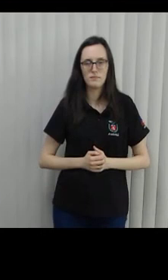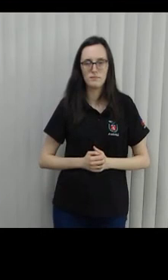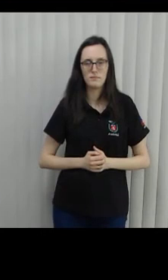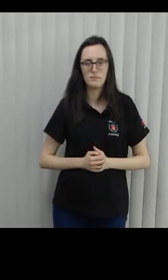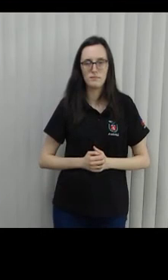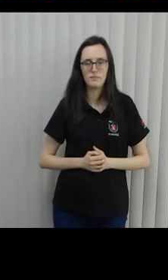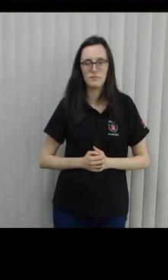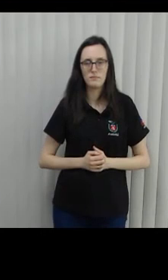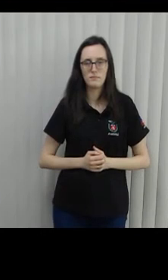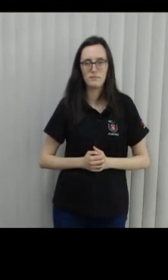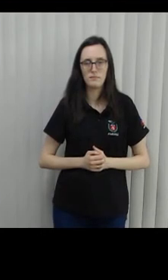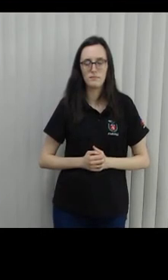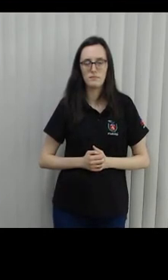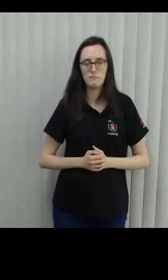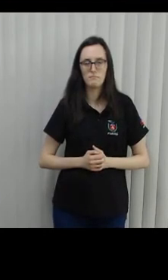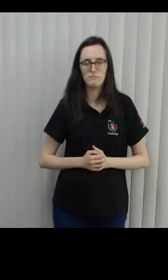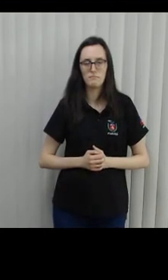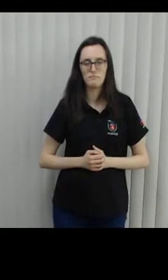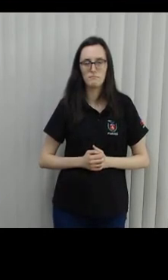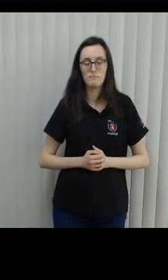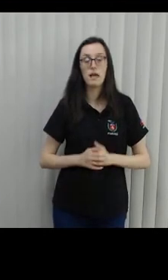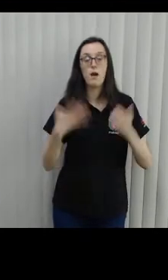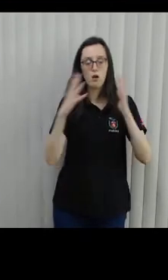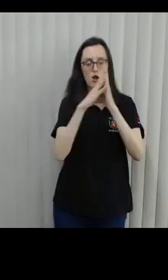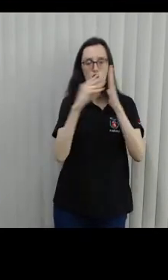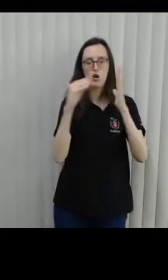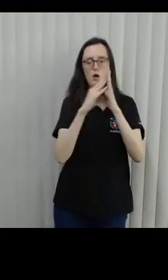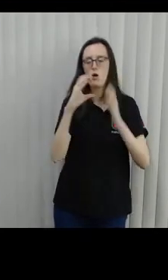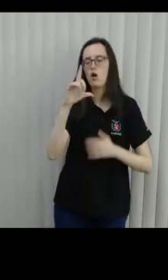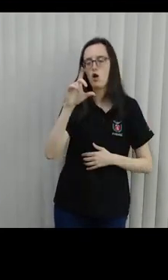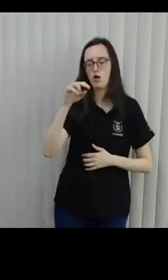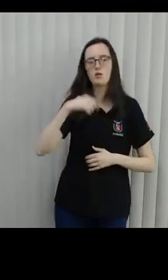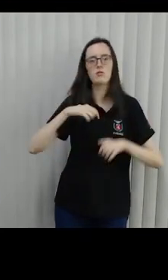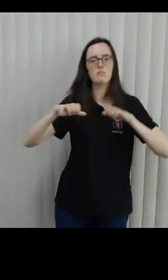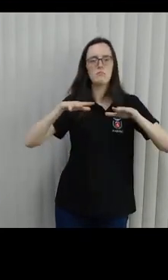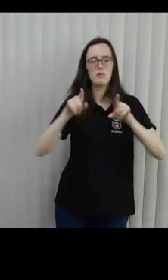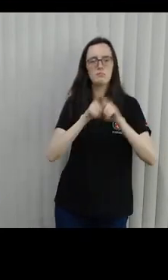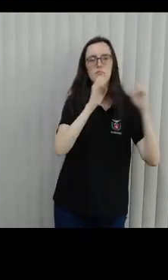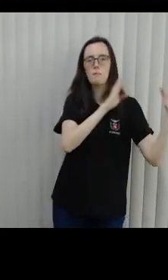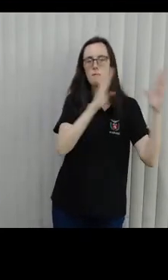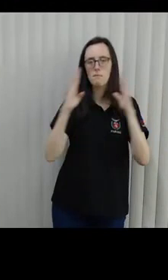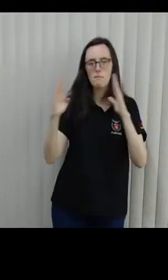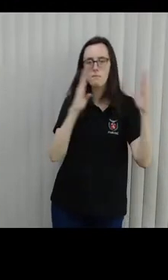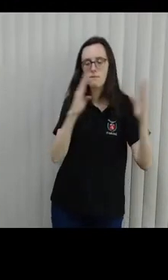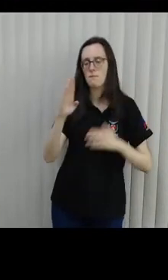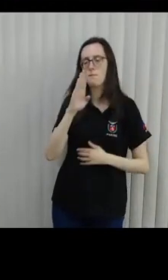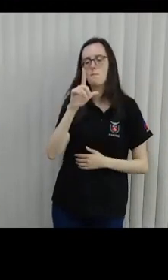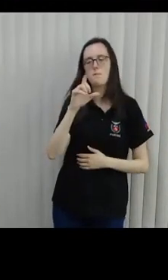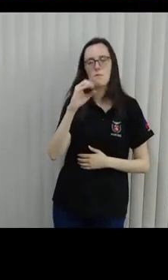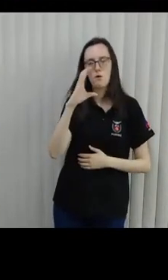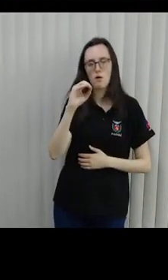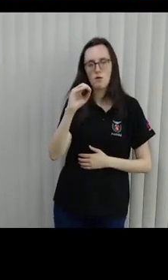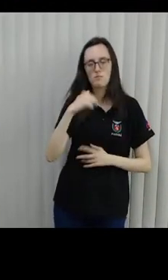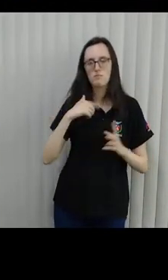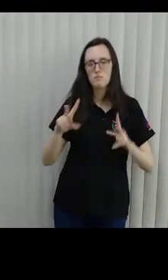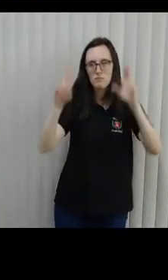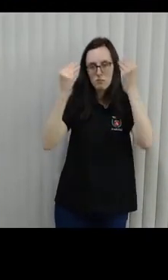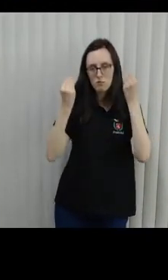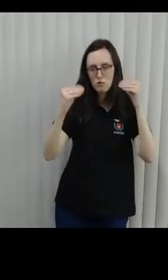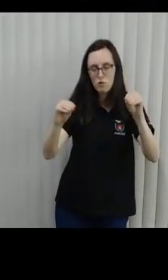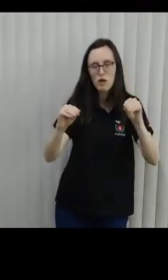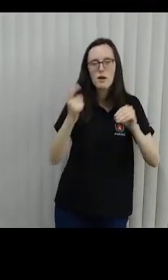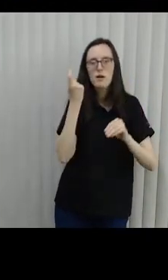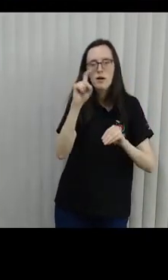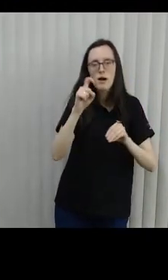E quando ele começar como clone, eu também quero movimentar ele. Então, eu vou aqui em meus blocos, vou colocar mover chão.